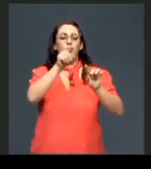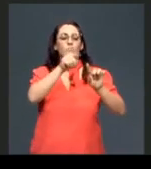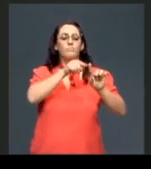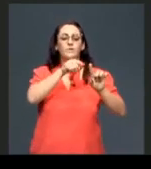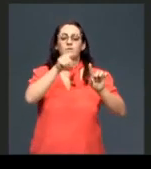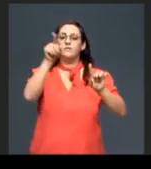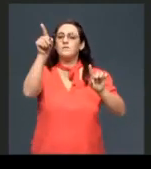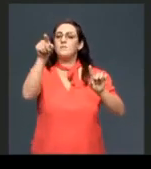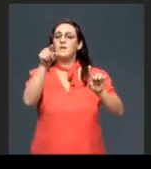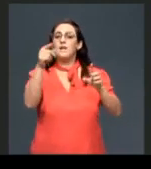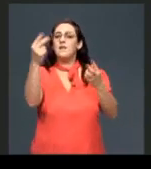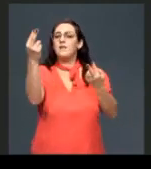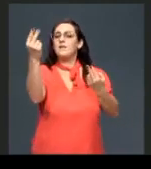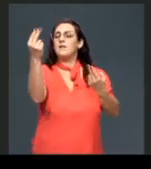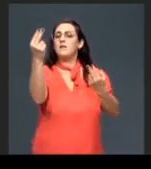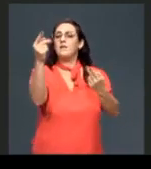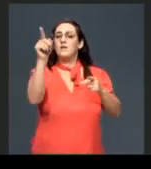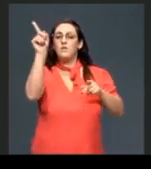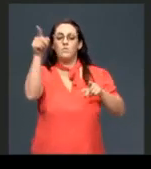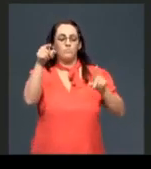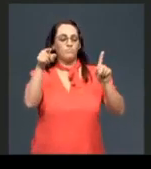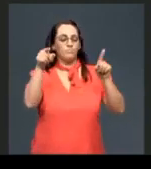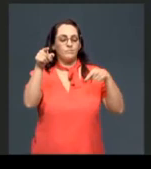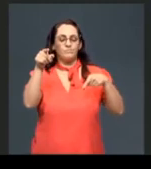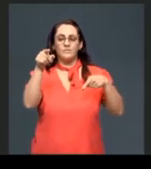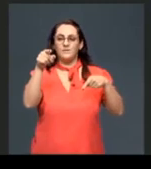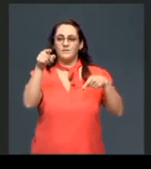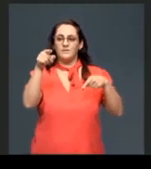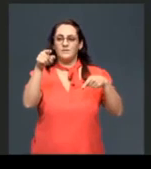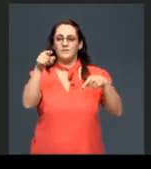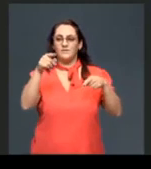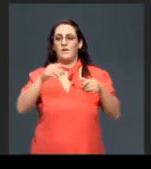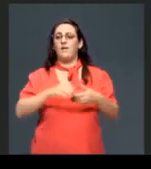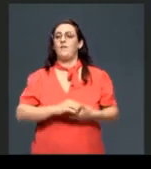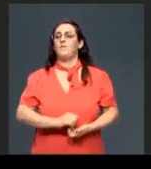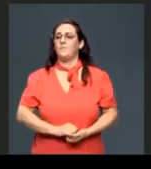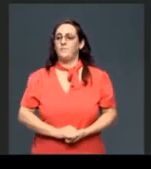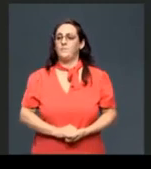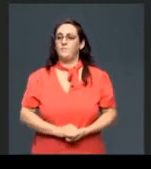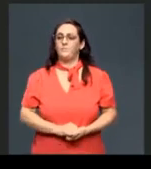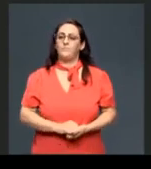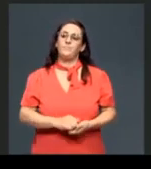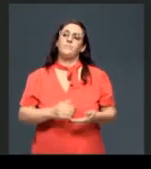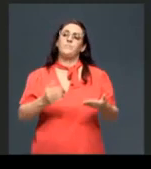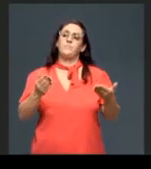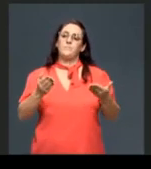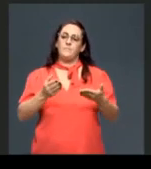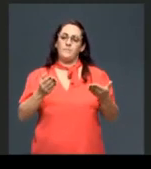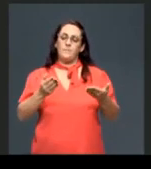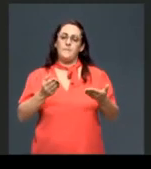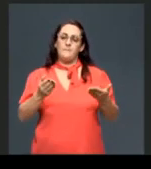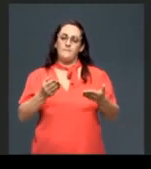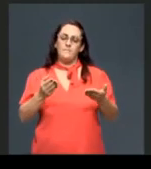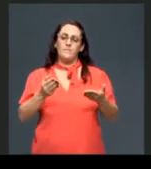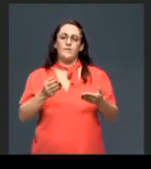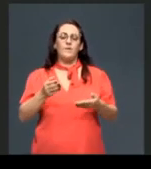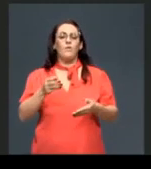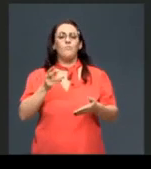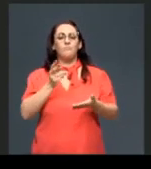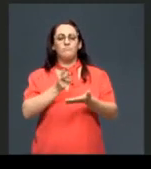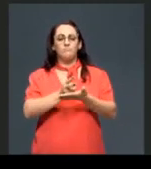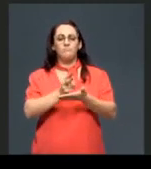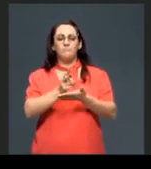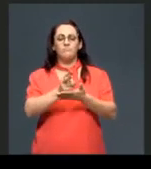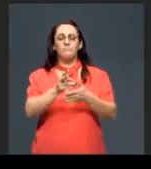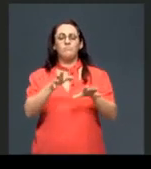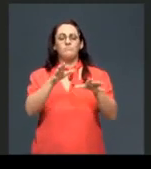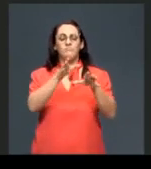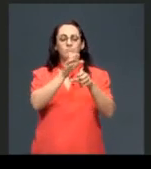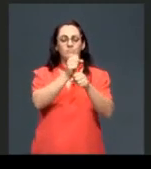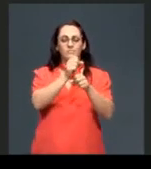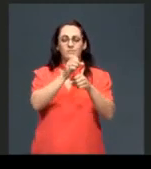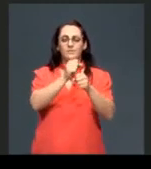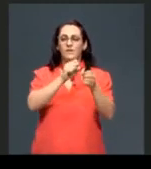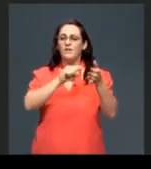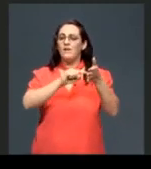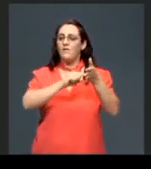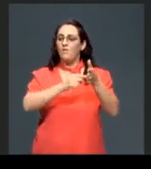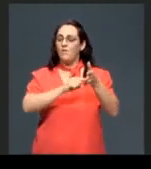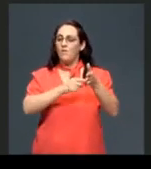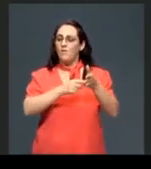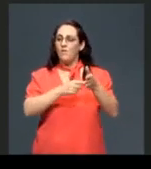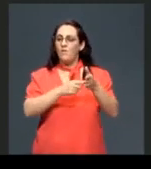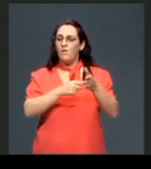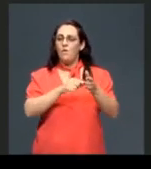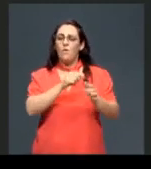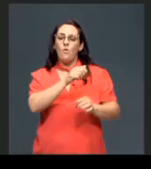2 vezes 2 nós vamos simplificar com 4, e vamos proceder a essa multiplicação aí. 11